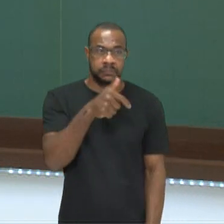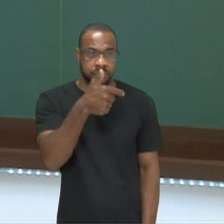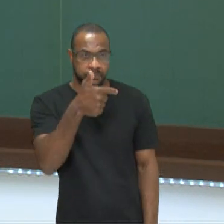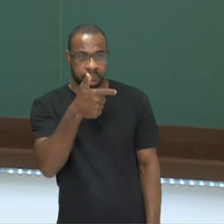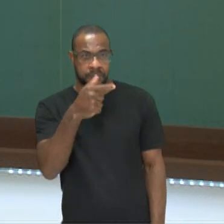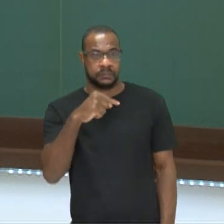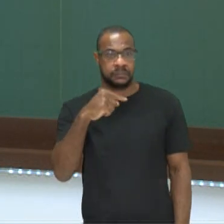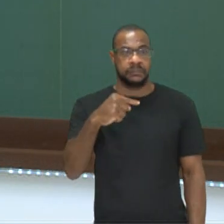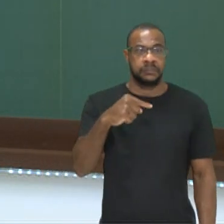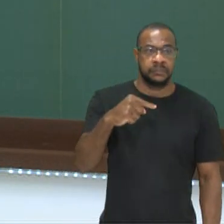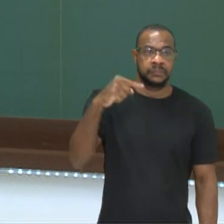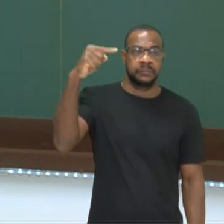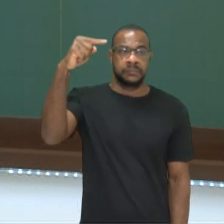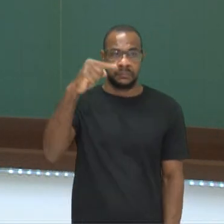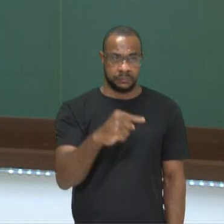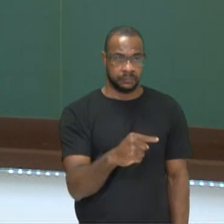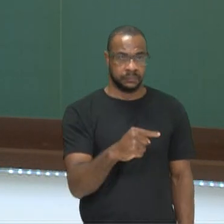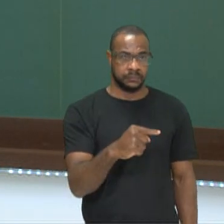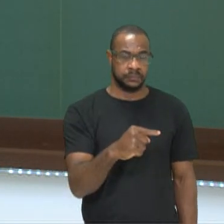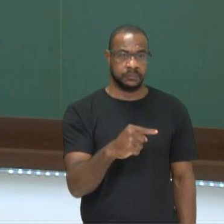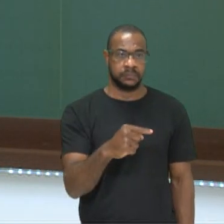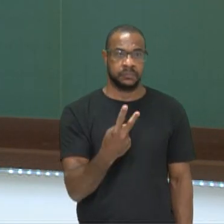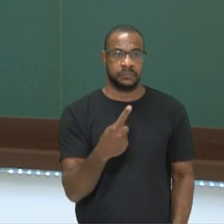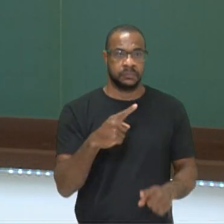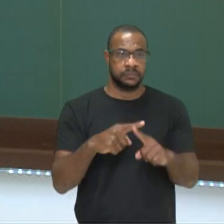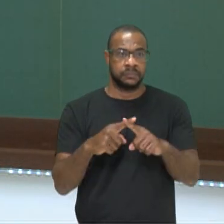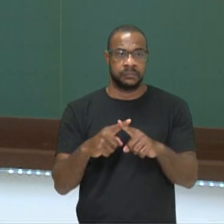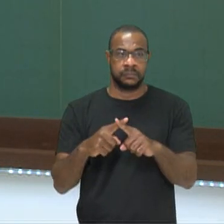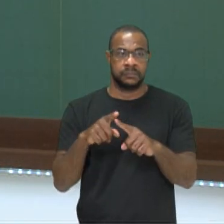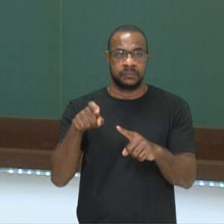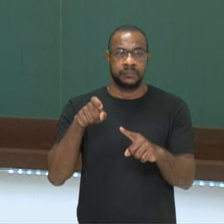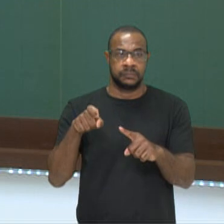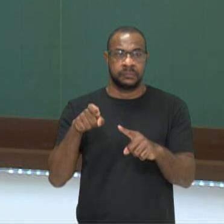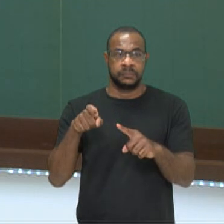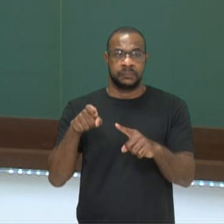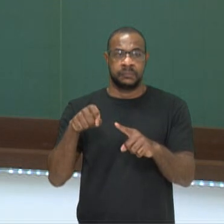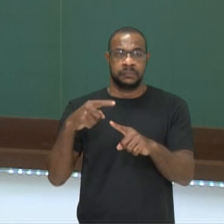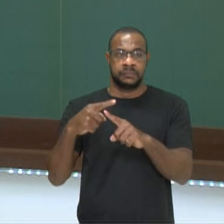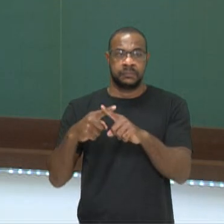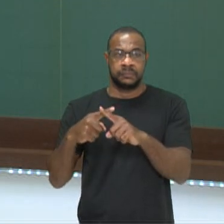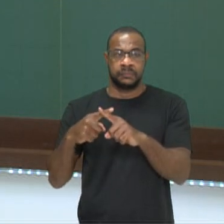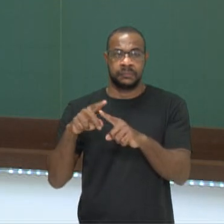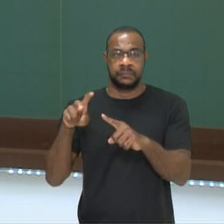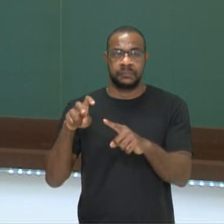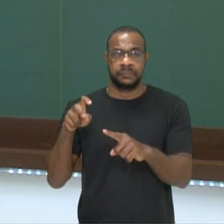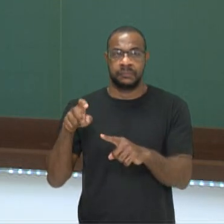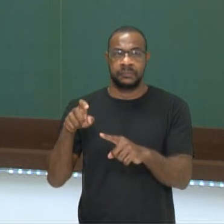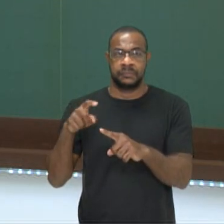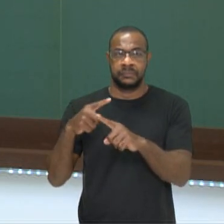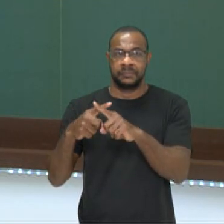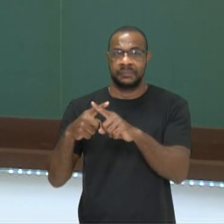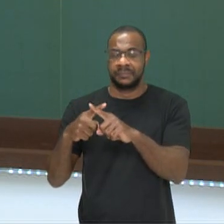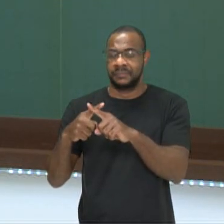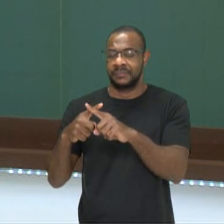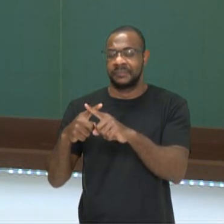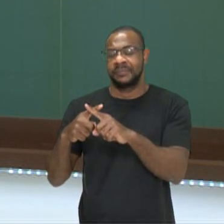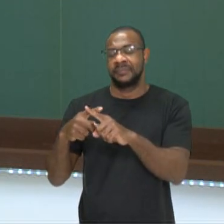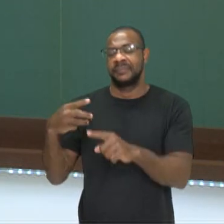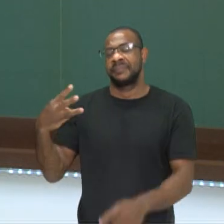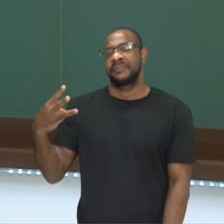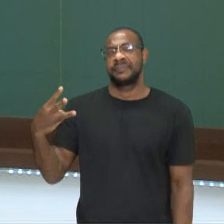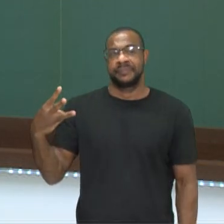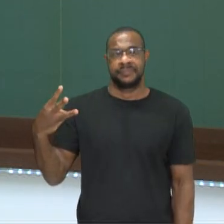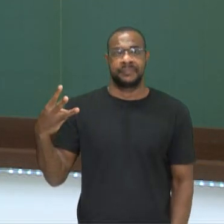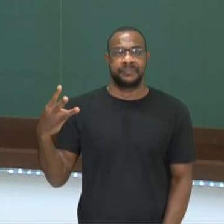quadrado. Sinal que está no meio, duas vezes o primeiro pelo segundo. Primeiro termo é x, segundo termo é